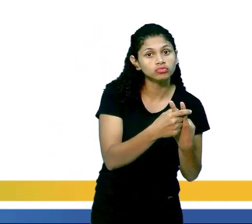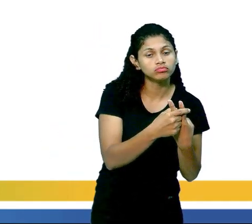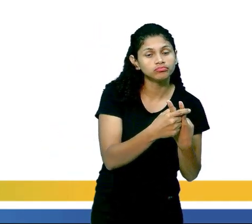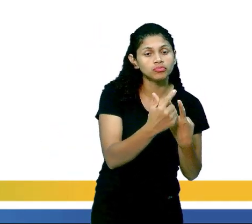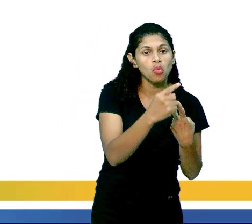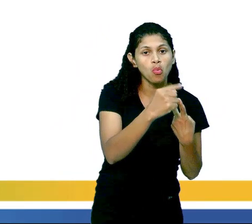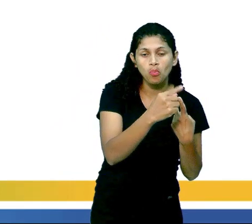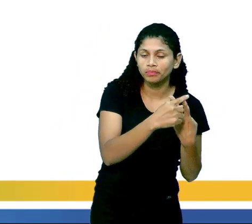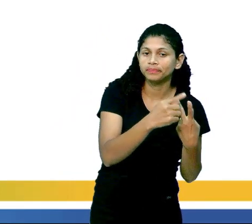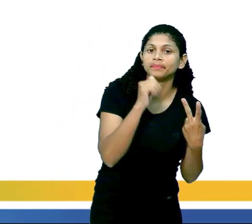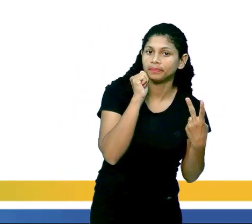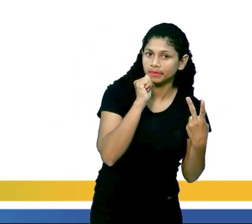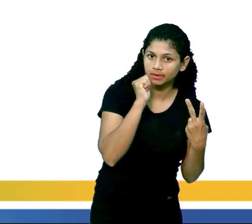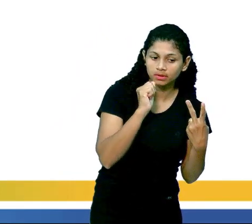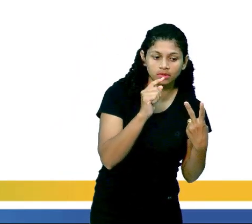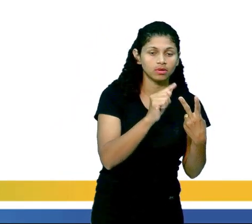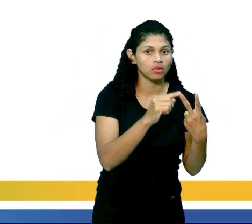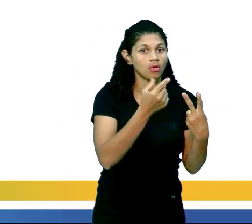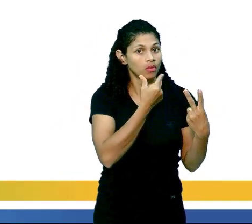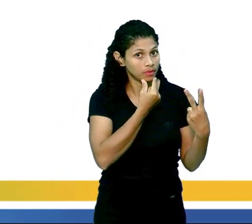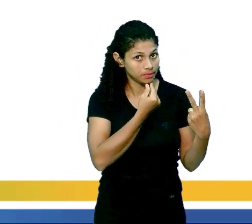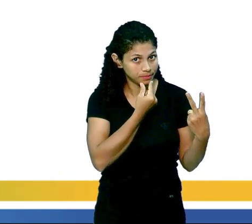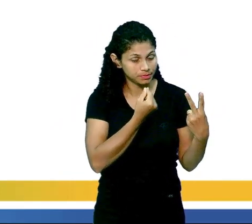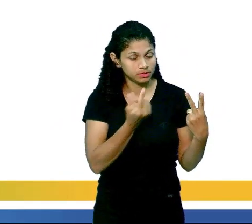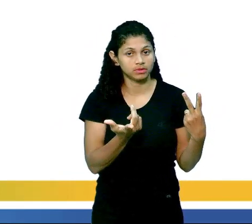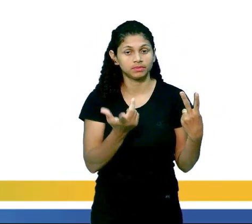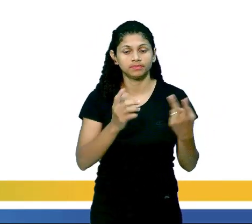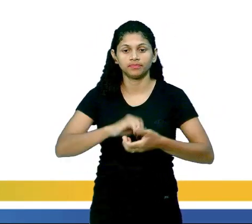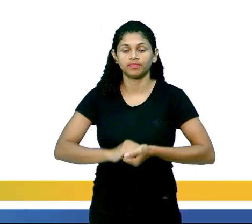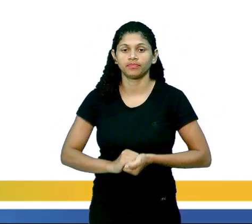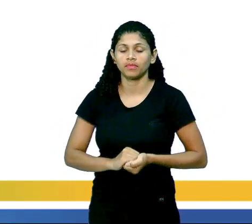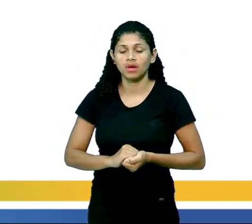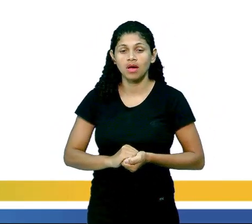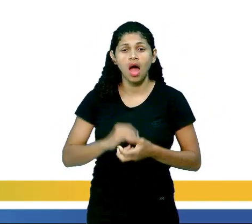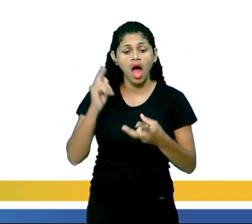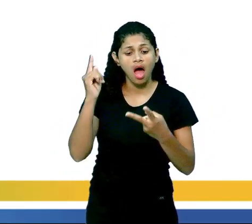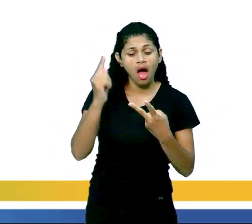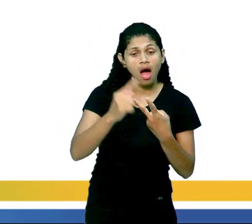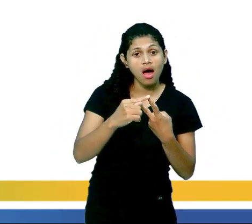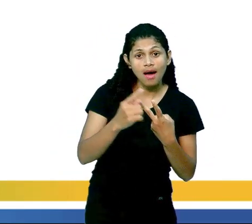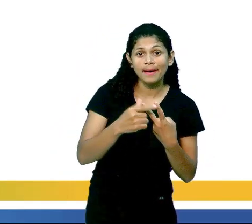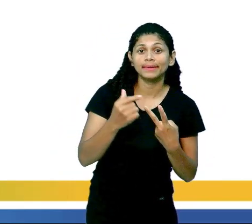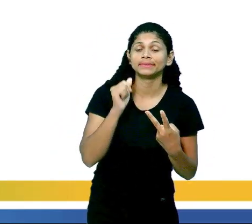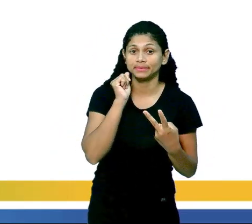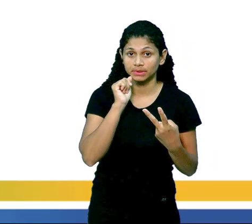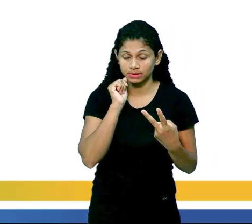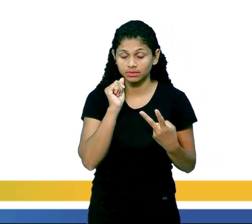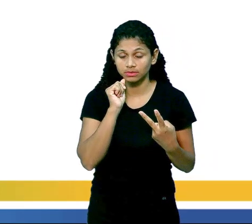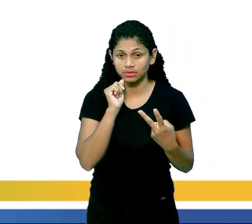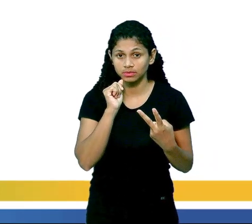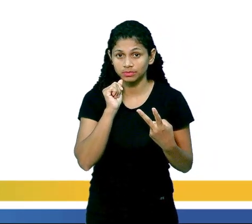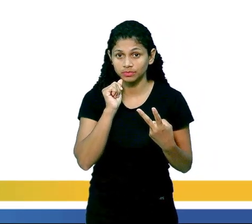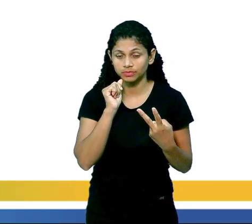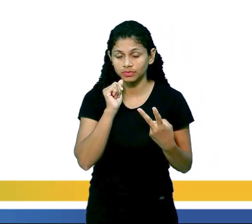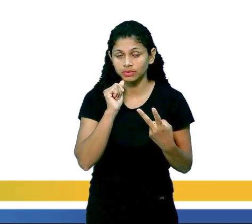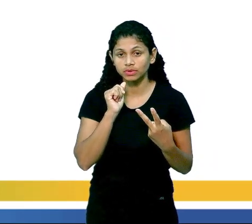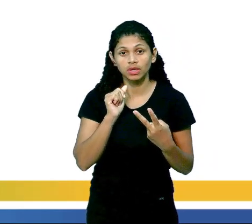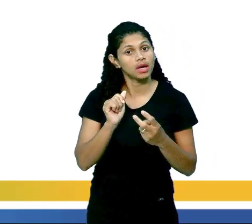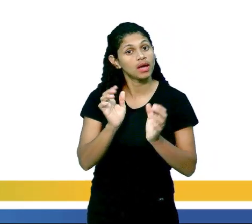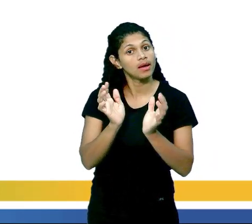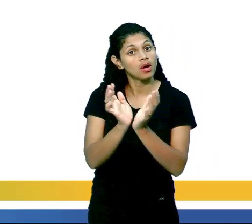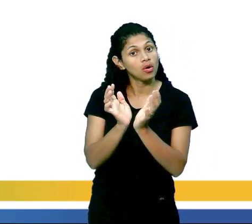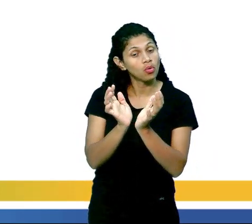menino. Considere que as meninas sejam os elementos que compõem o conjunto